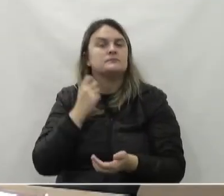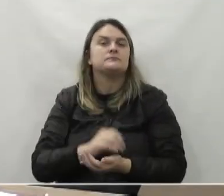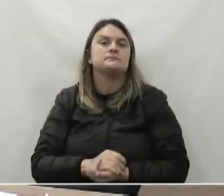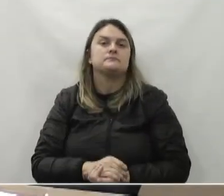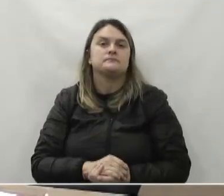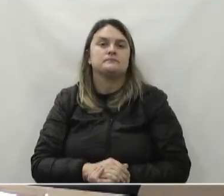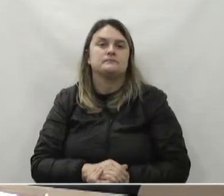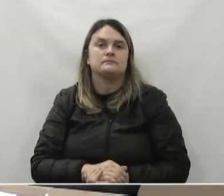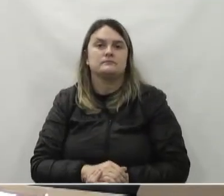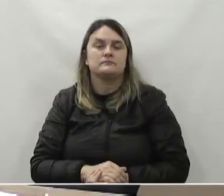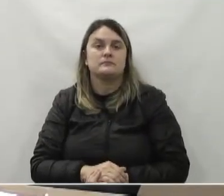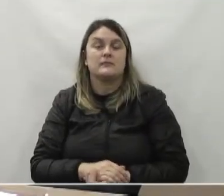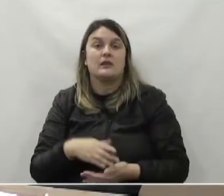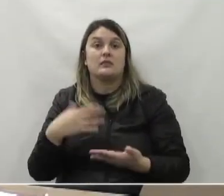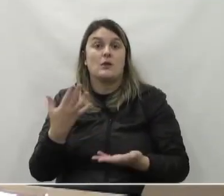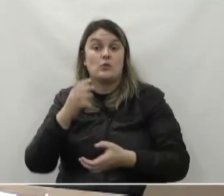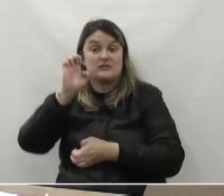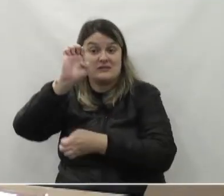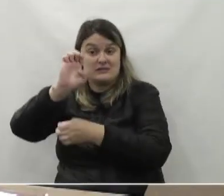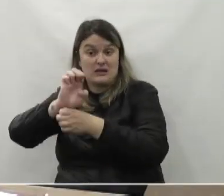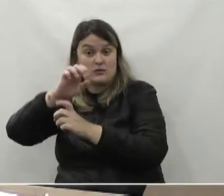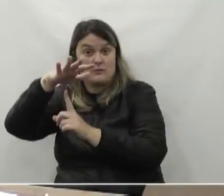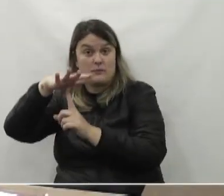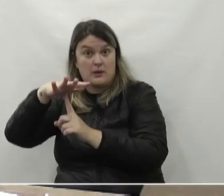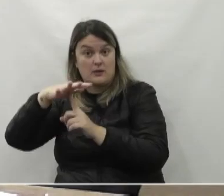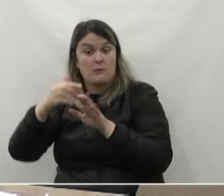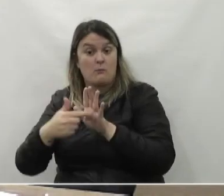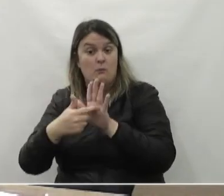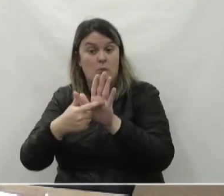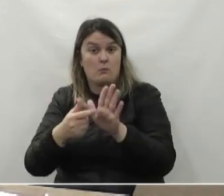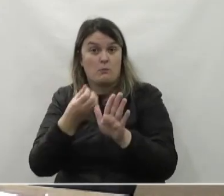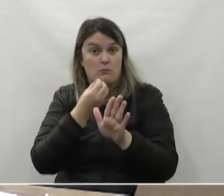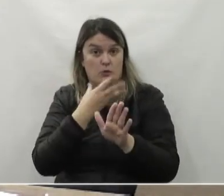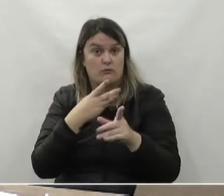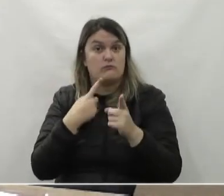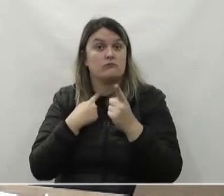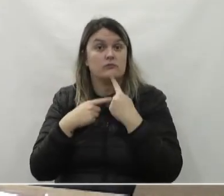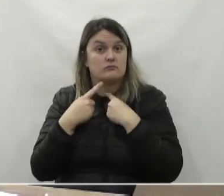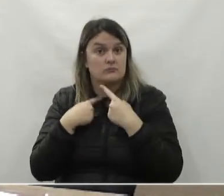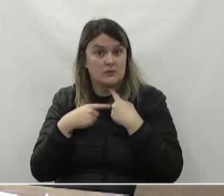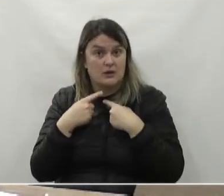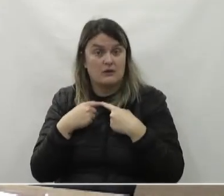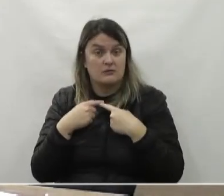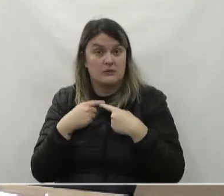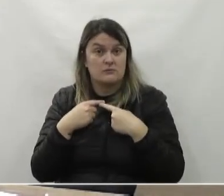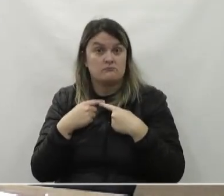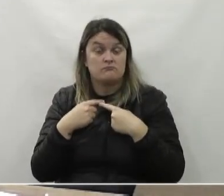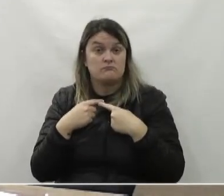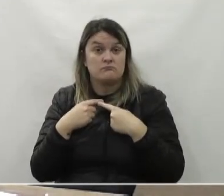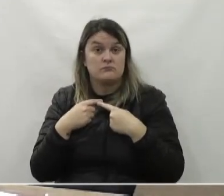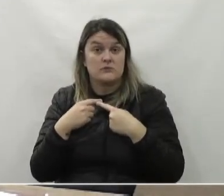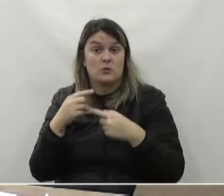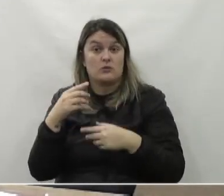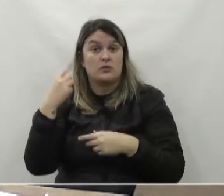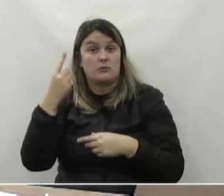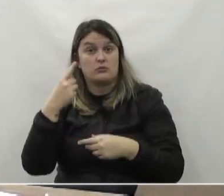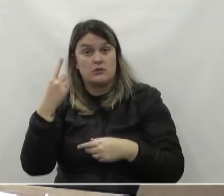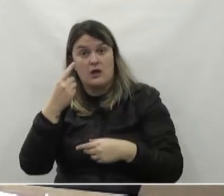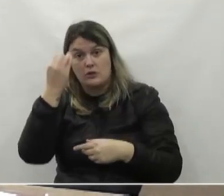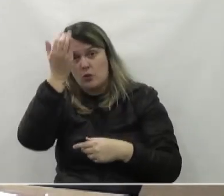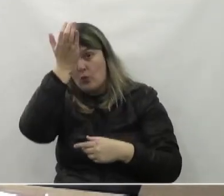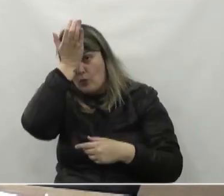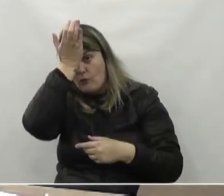que realmente o Estado demonstre essa boa vontade, né, através do nosso líder lá